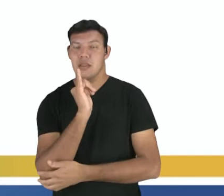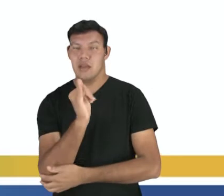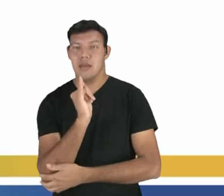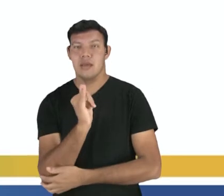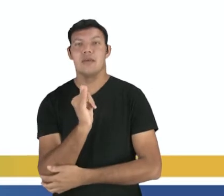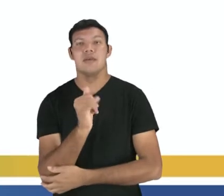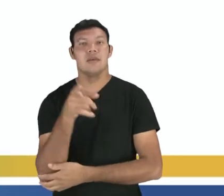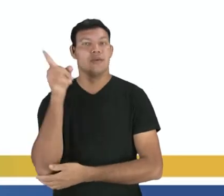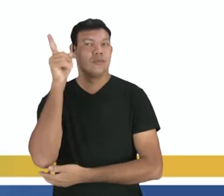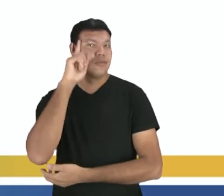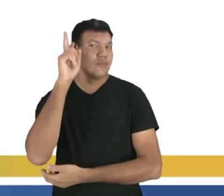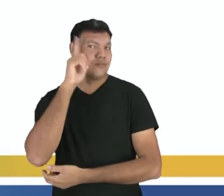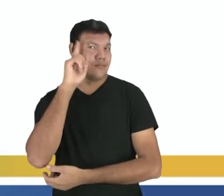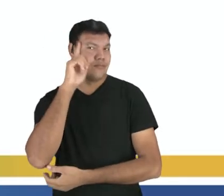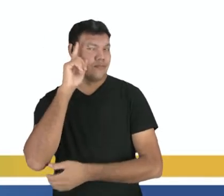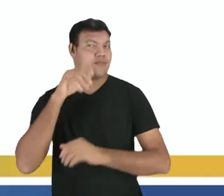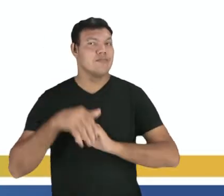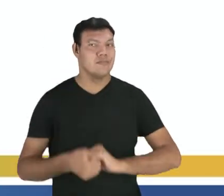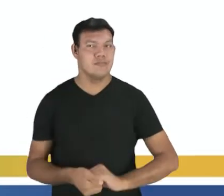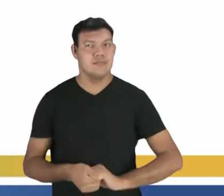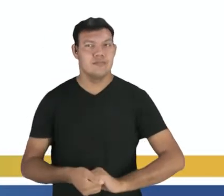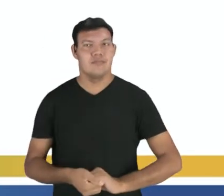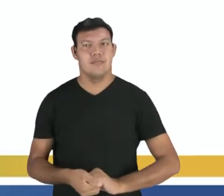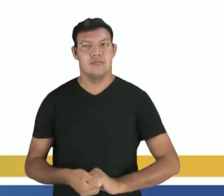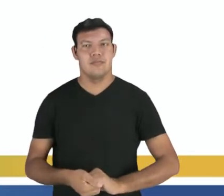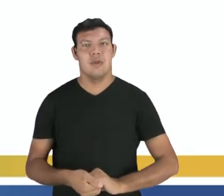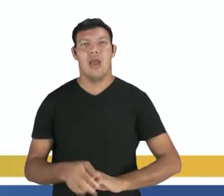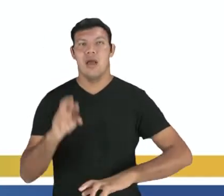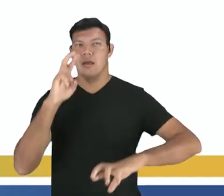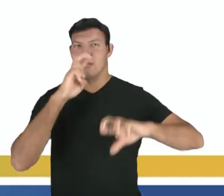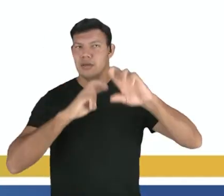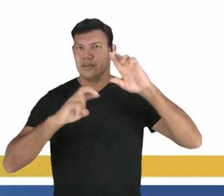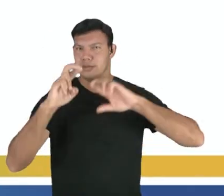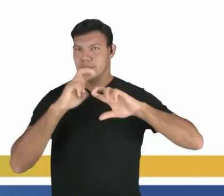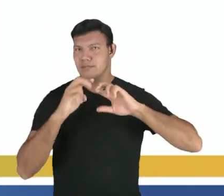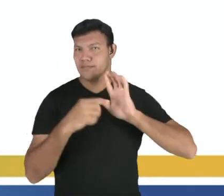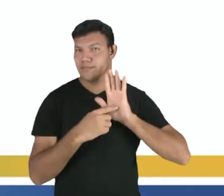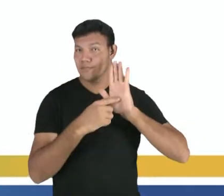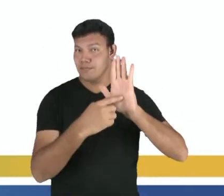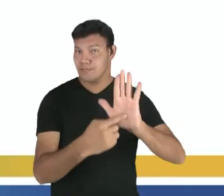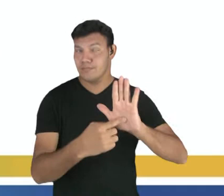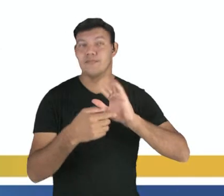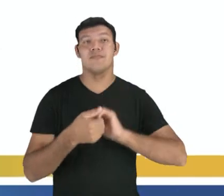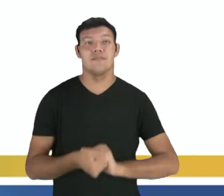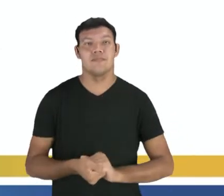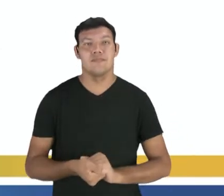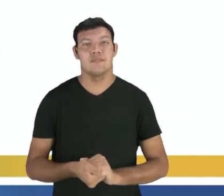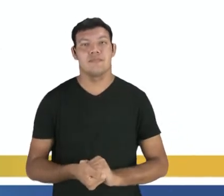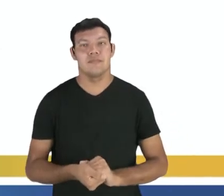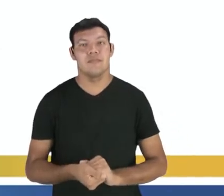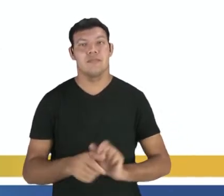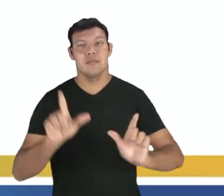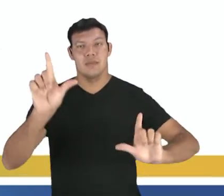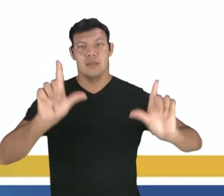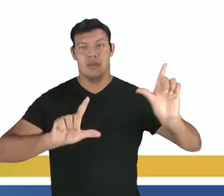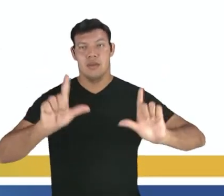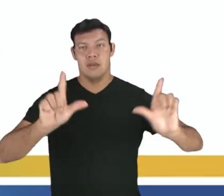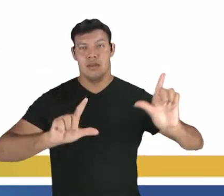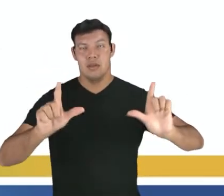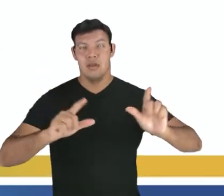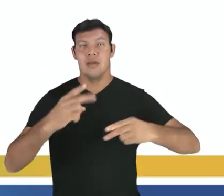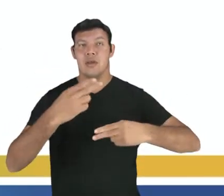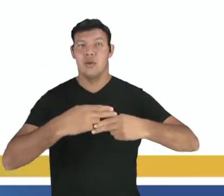situações do cotidiano aí tem uma observação aí abaixo para mostrar para vocês a telenovela é